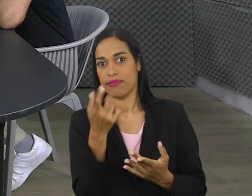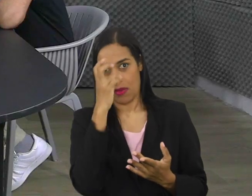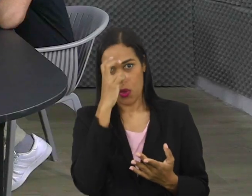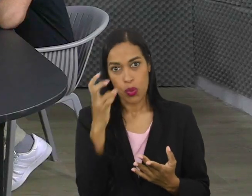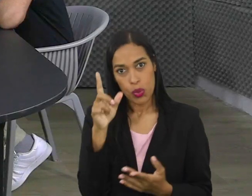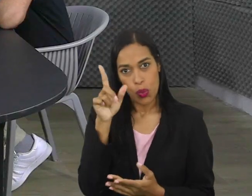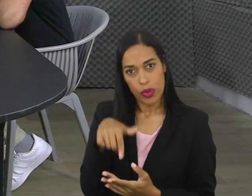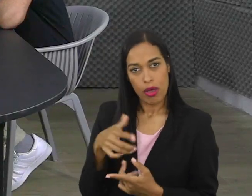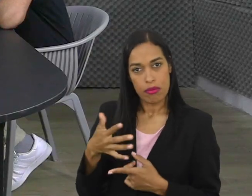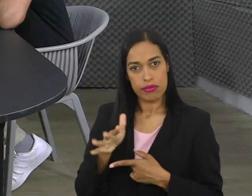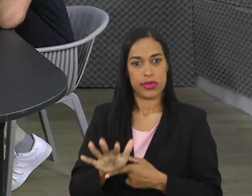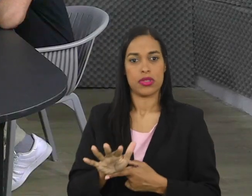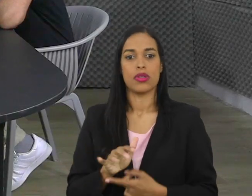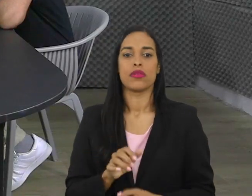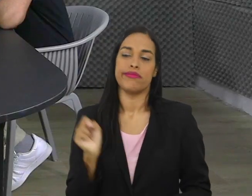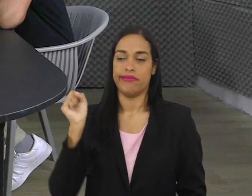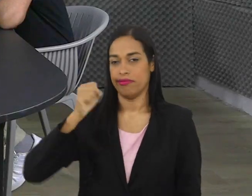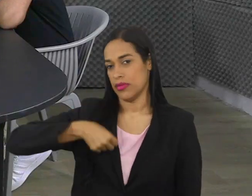relação a essa expressão cultural?